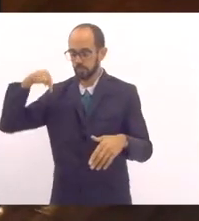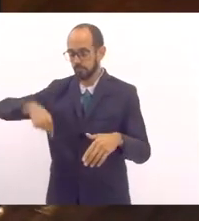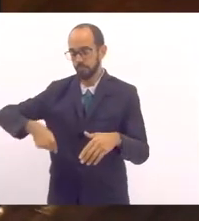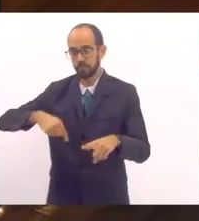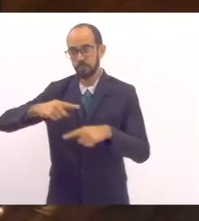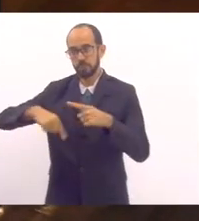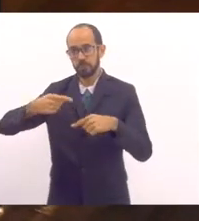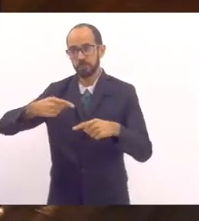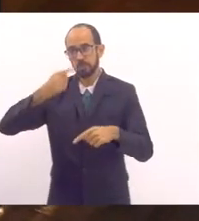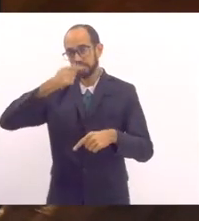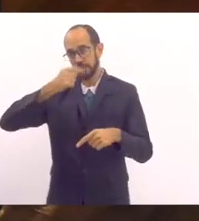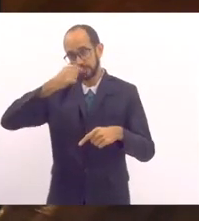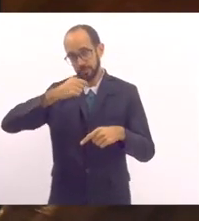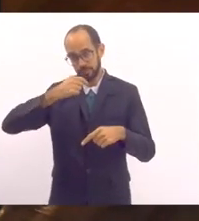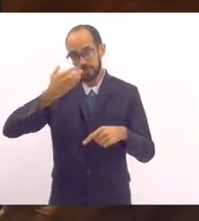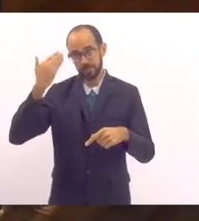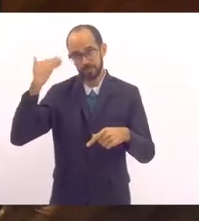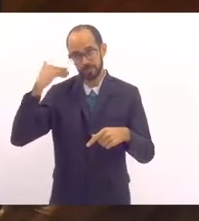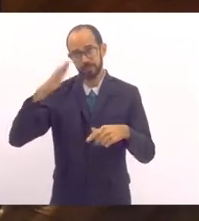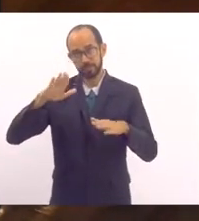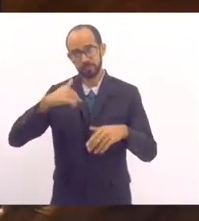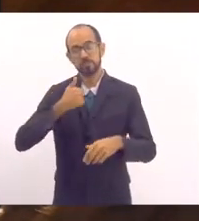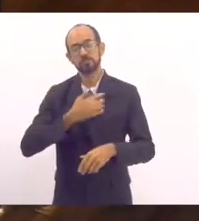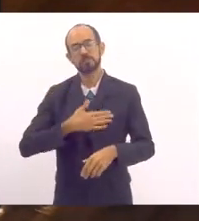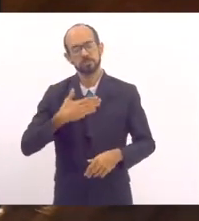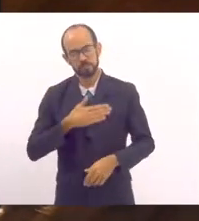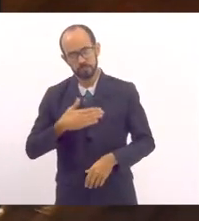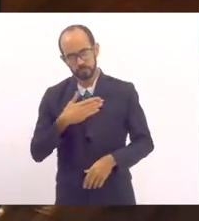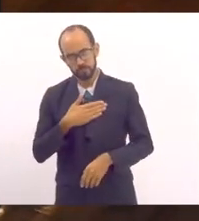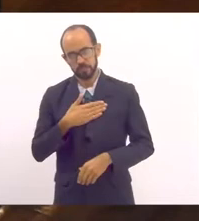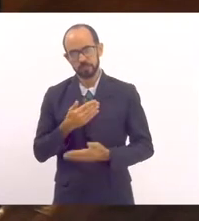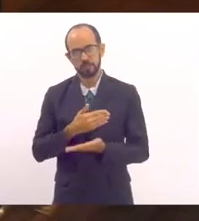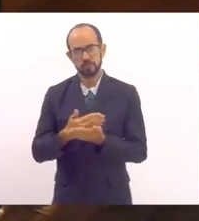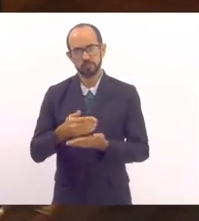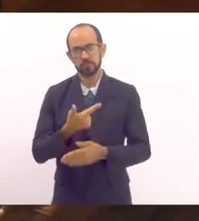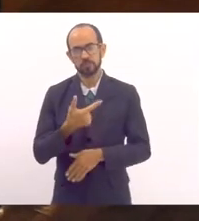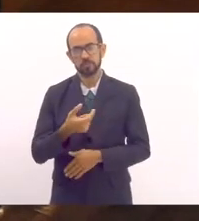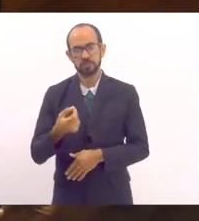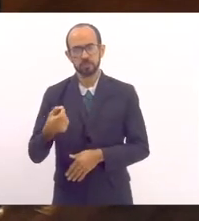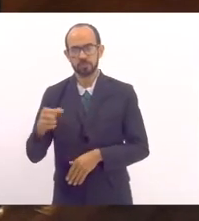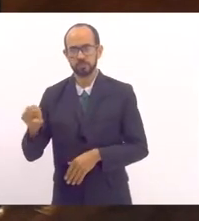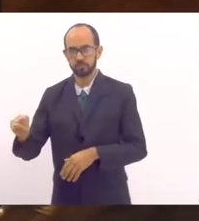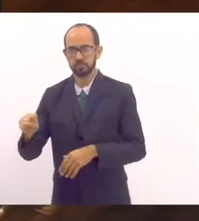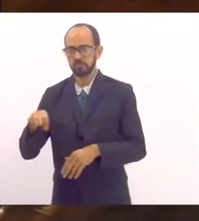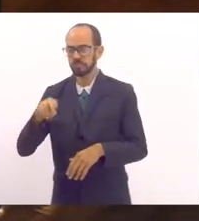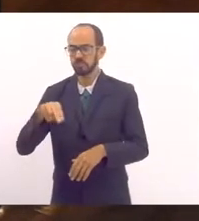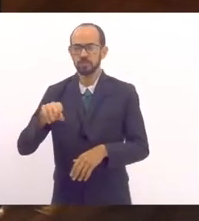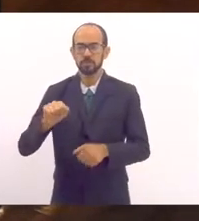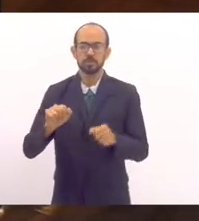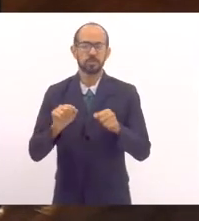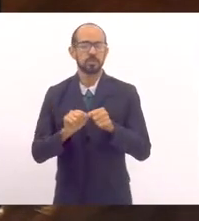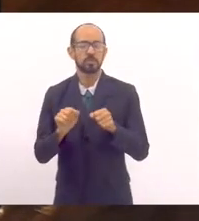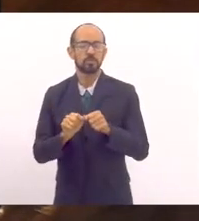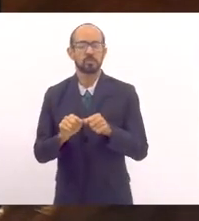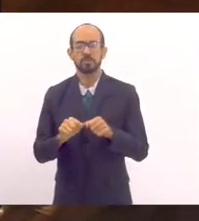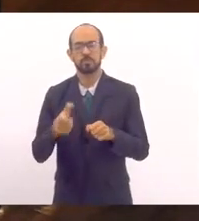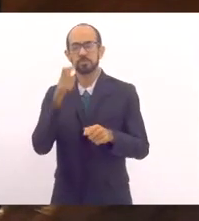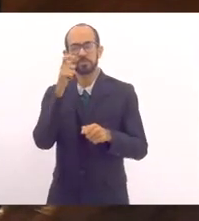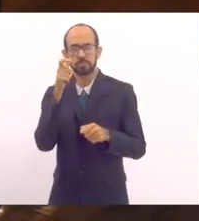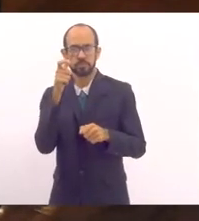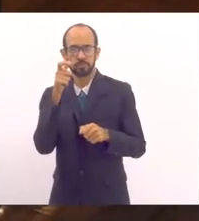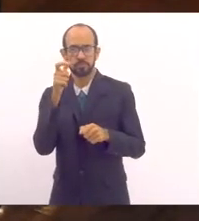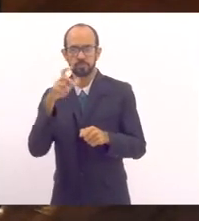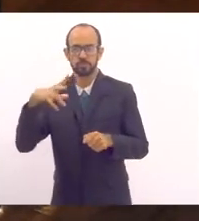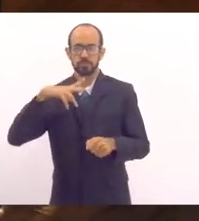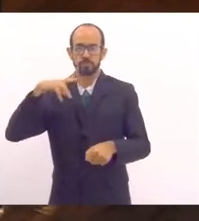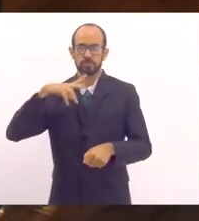Né, quer dizer, tenho o maior prazer. Eu faço isso desde 2008 e nunca não fiz isso por interesses